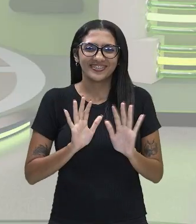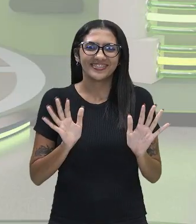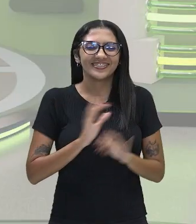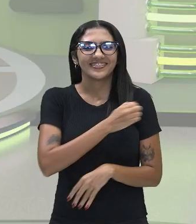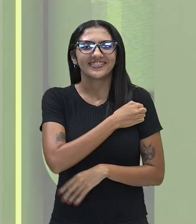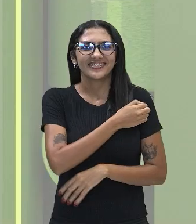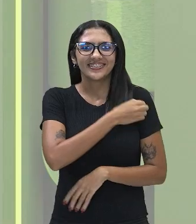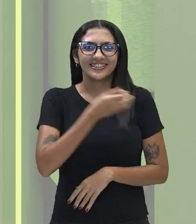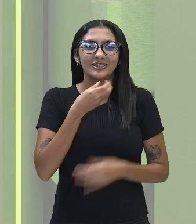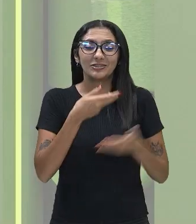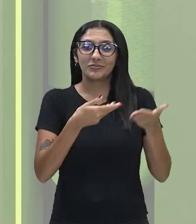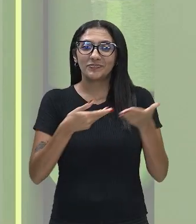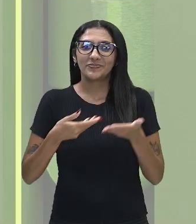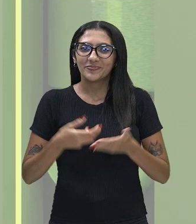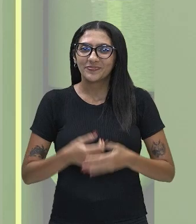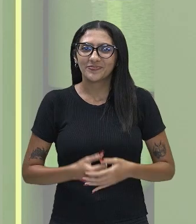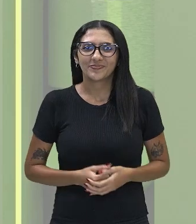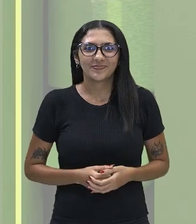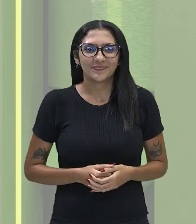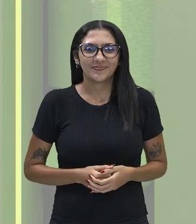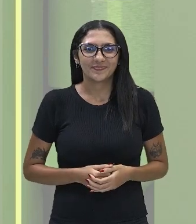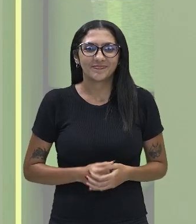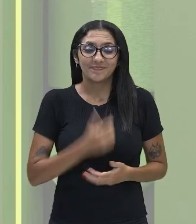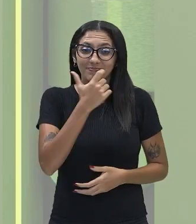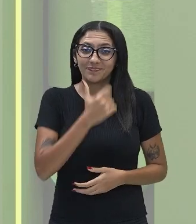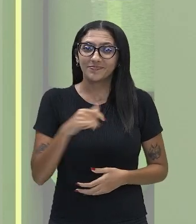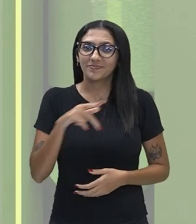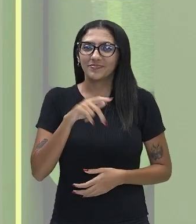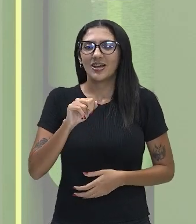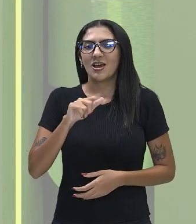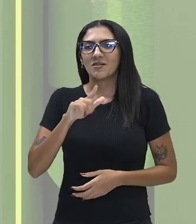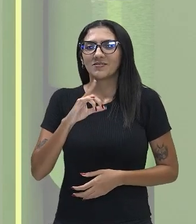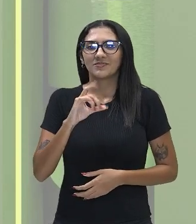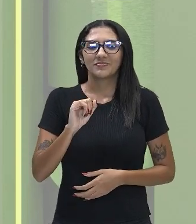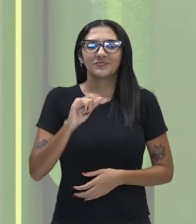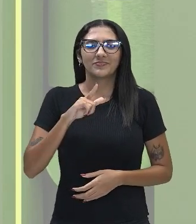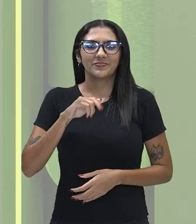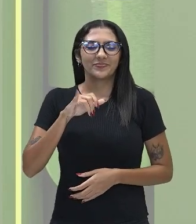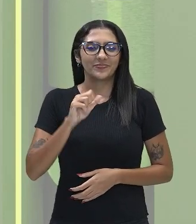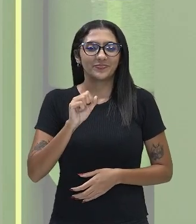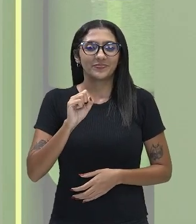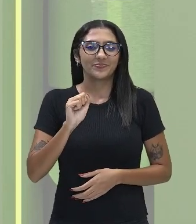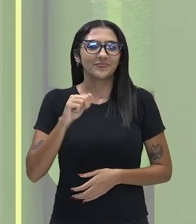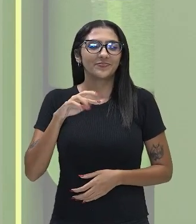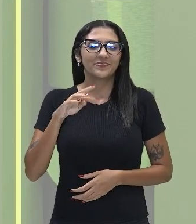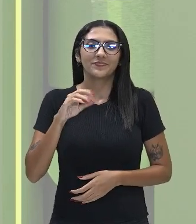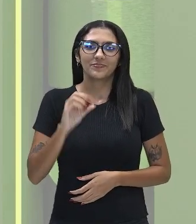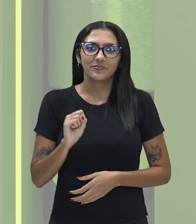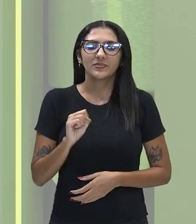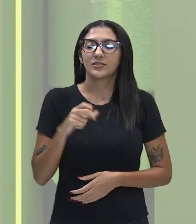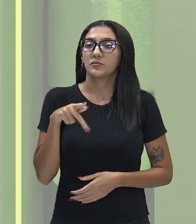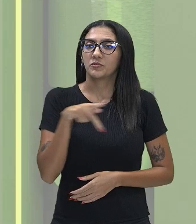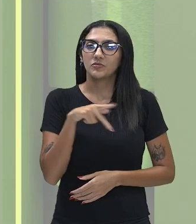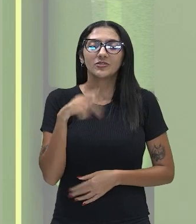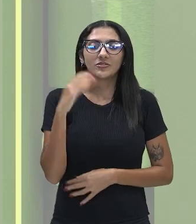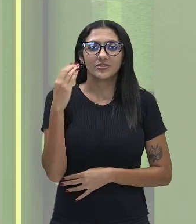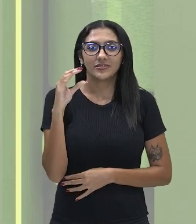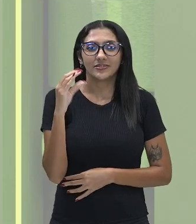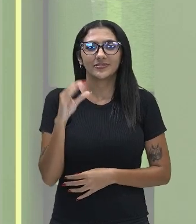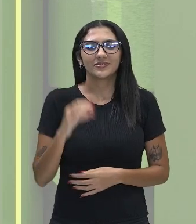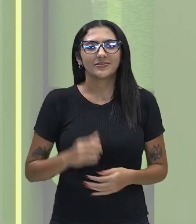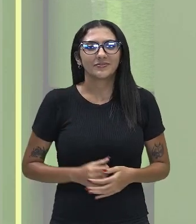sejam bem-vindos. Eu sou a professora Audaleia Santos, sua professora de